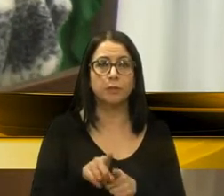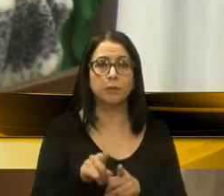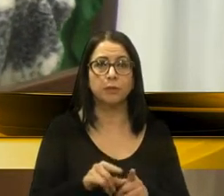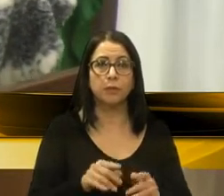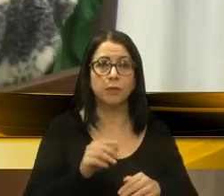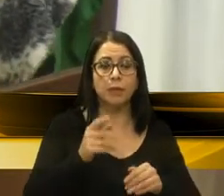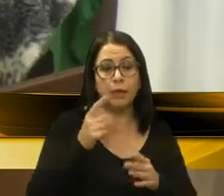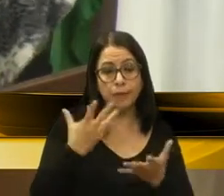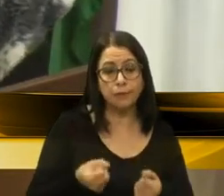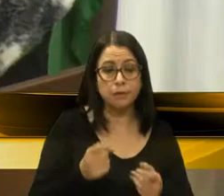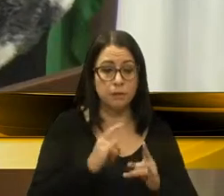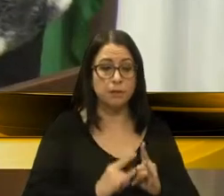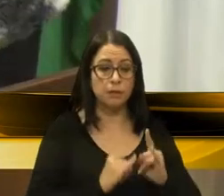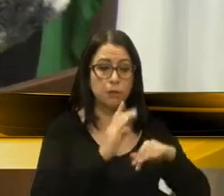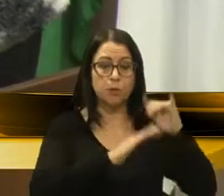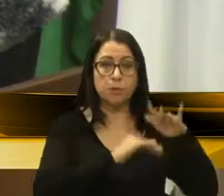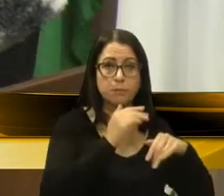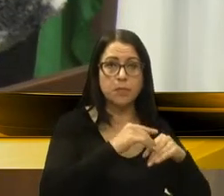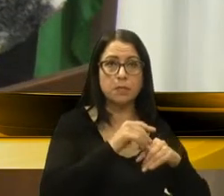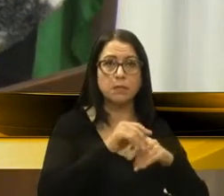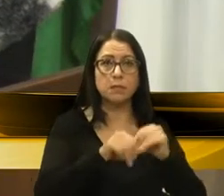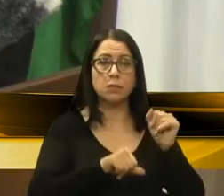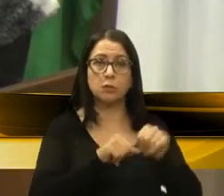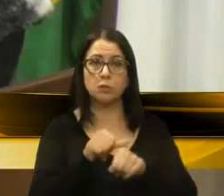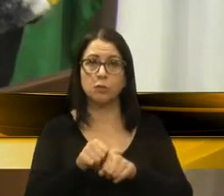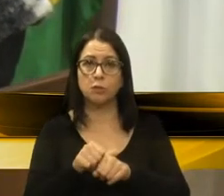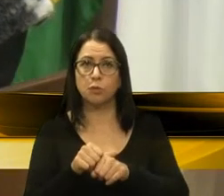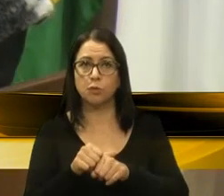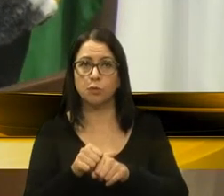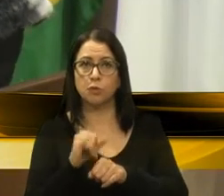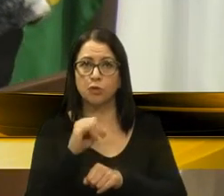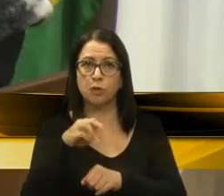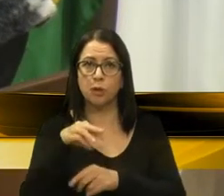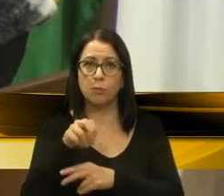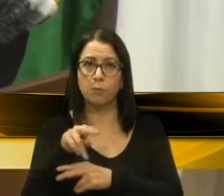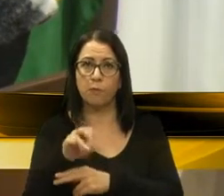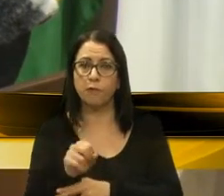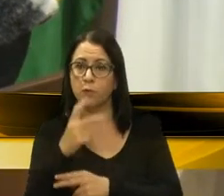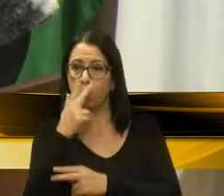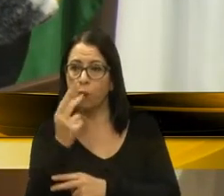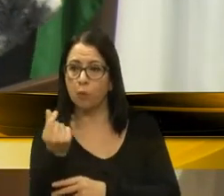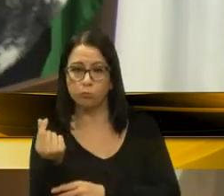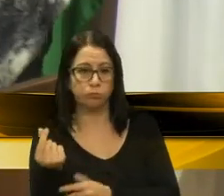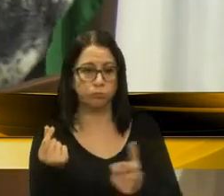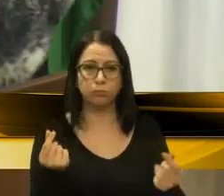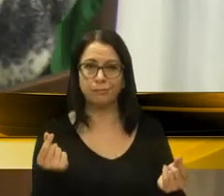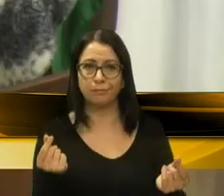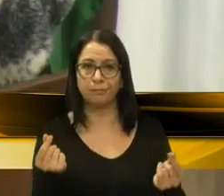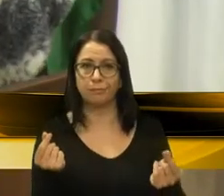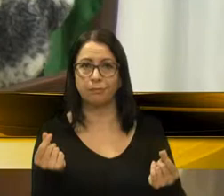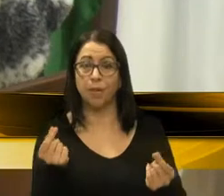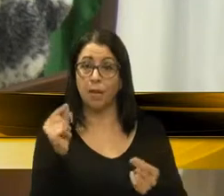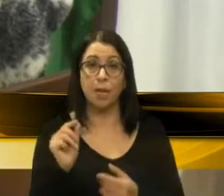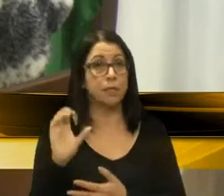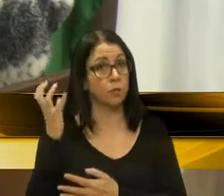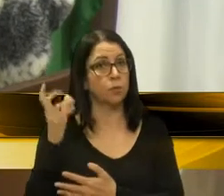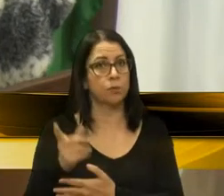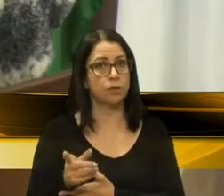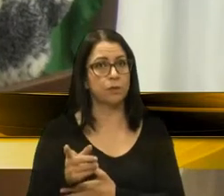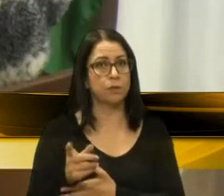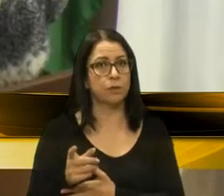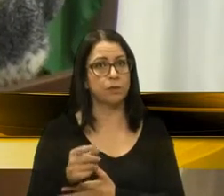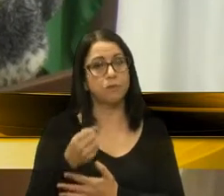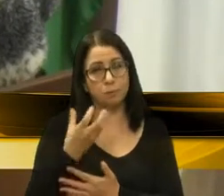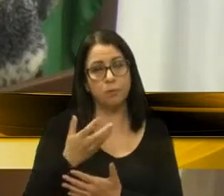prédios em troca de imóveis em igual valor. Essa solução ela veio